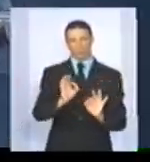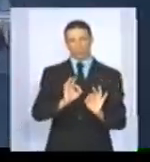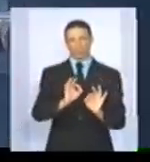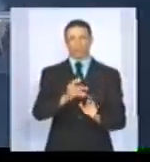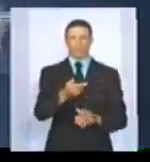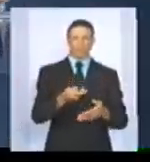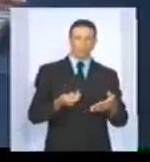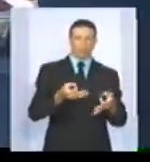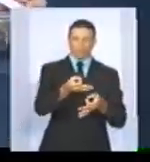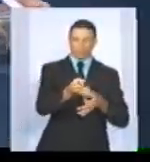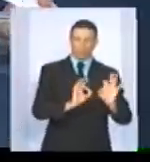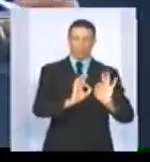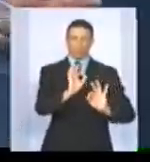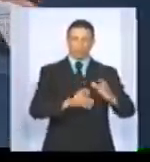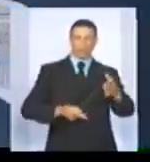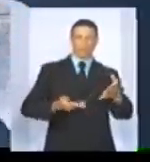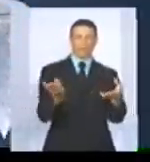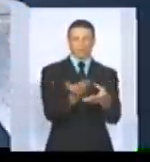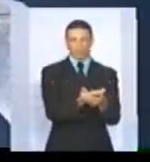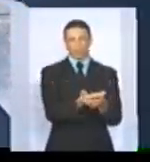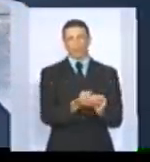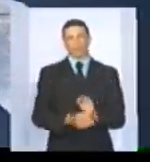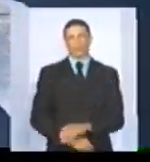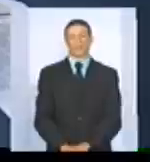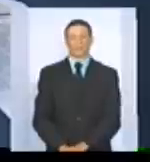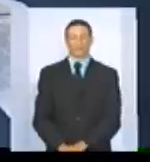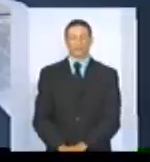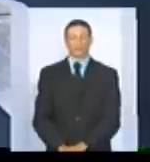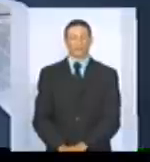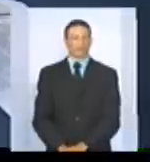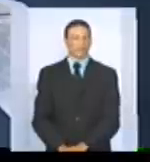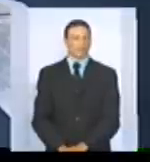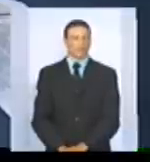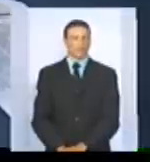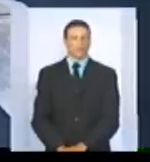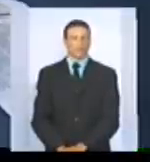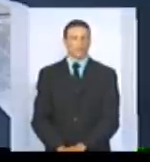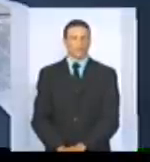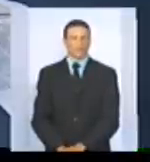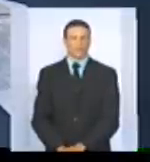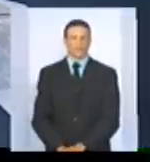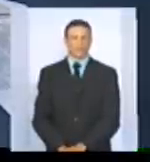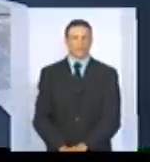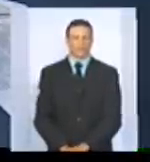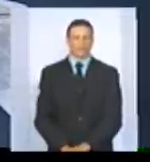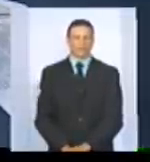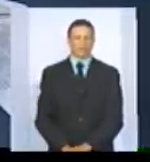entidades sindicais, o que nós não concordamos.